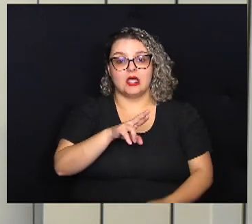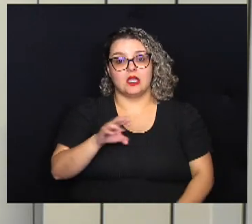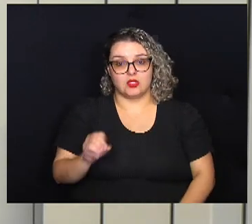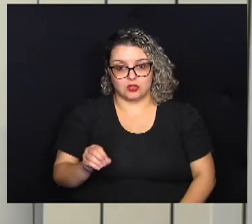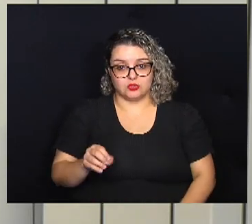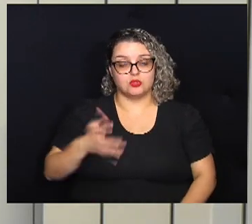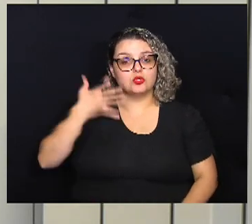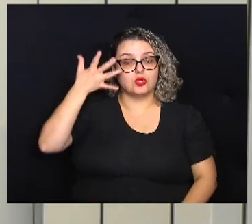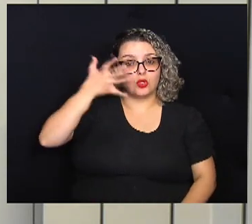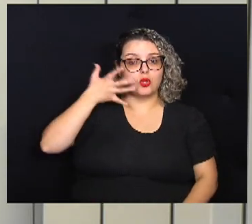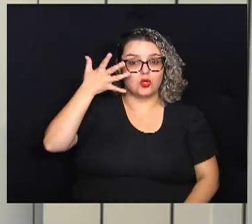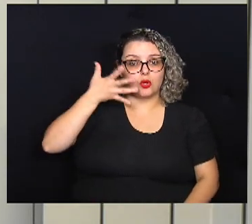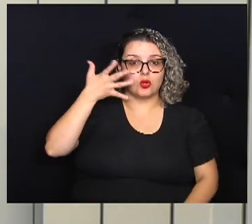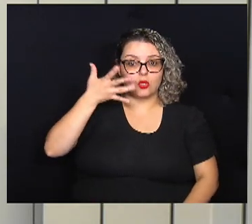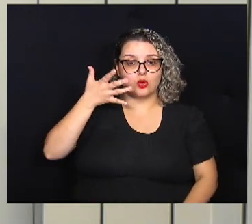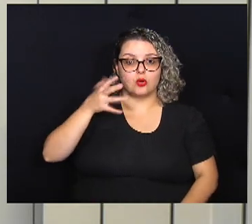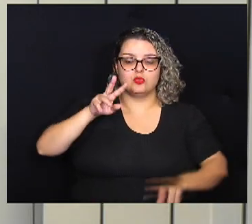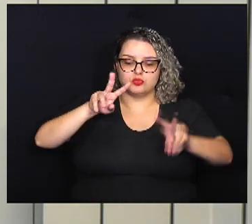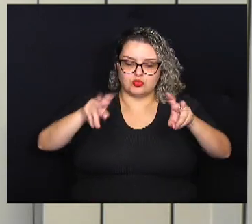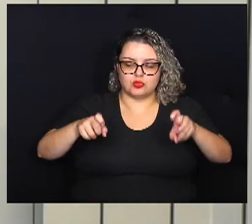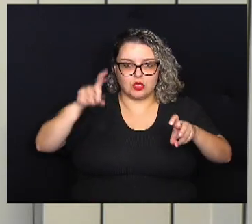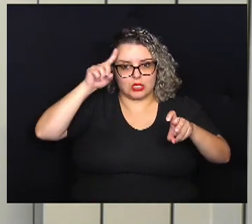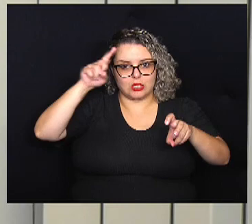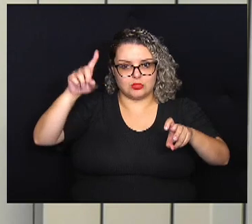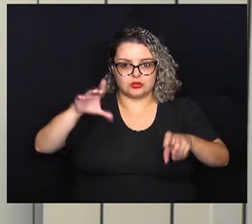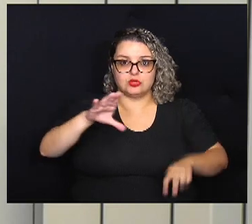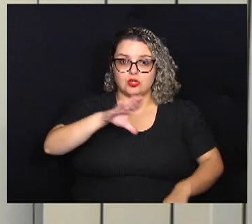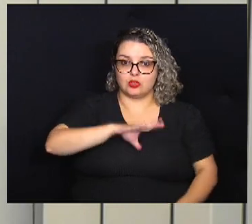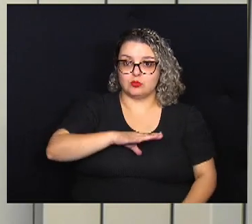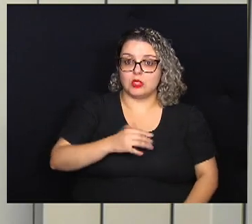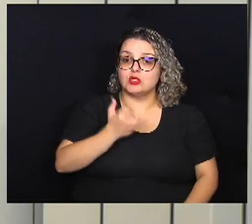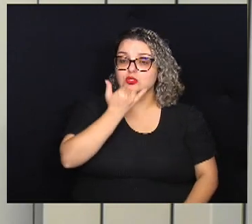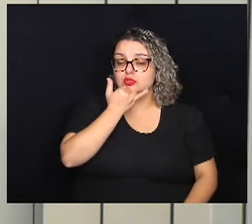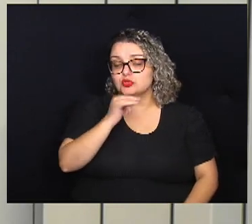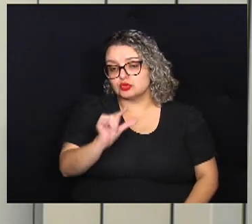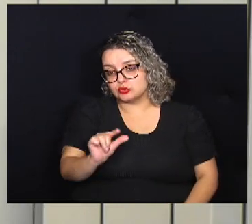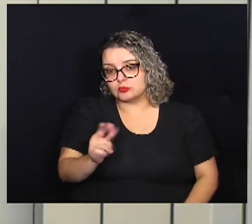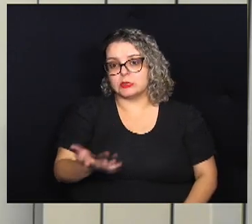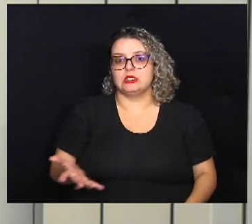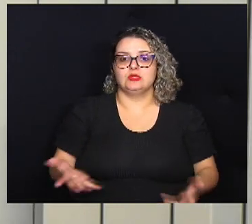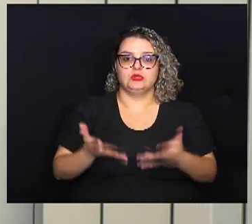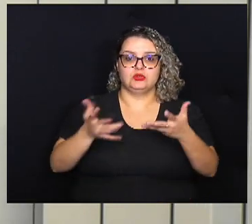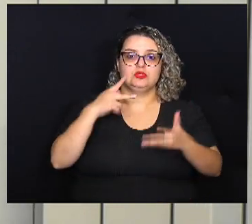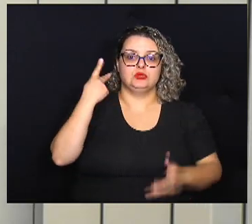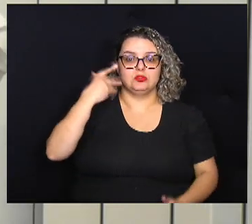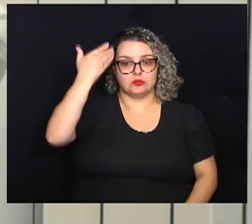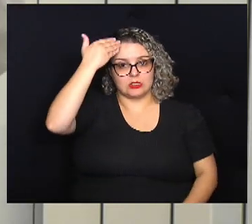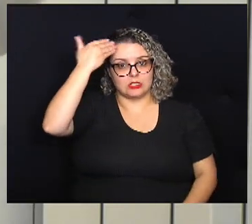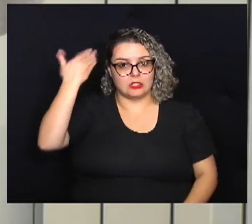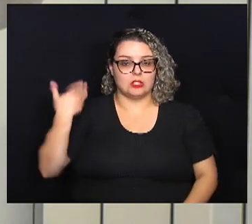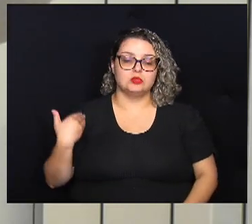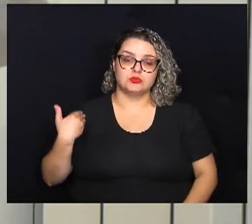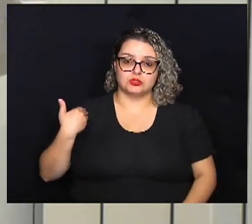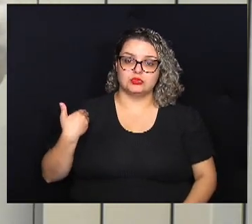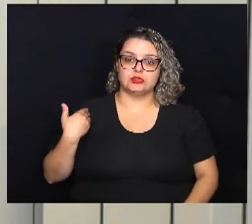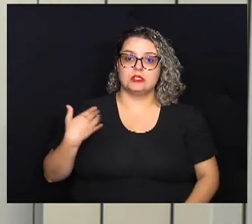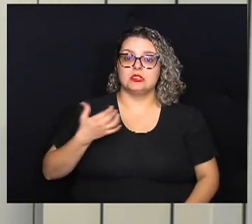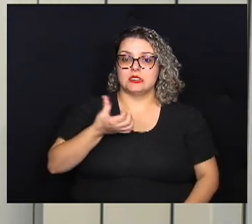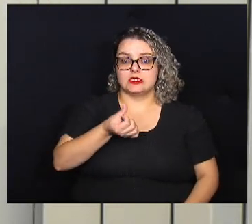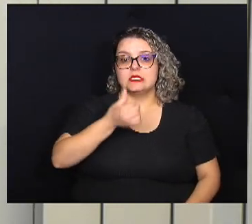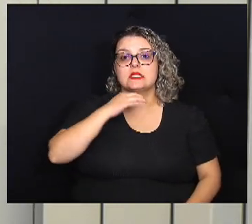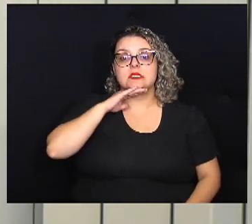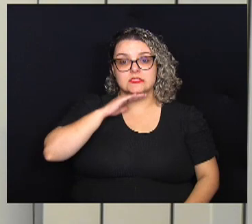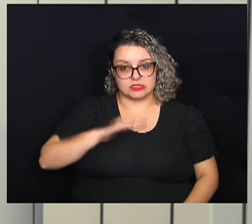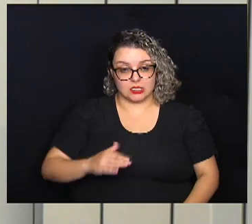uma palestra alusiva ao Dia Municipal do Perdão, uma iniciativa da vereadora Débora Palermo, e às 6 horas da